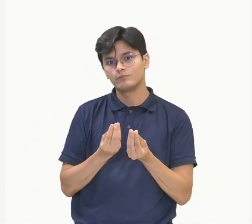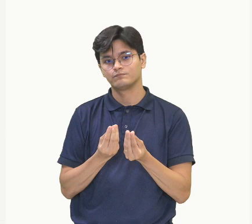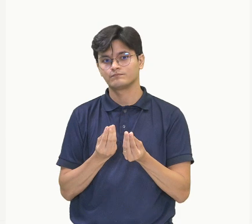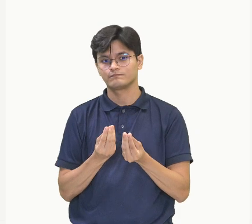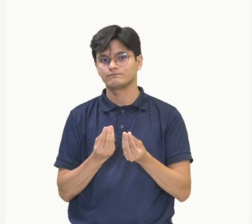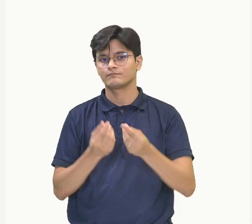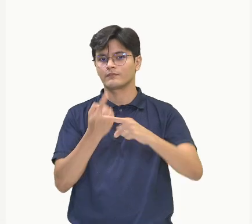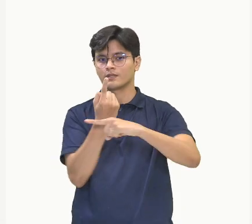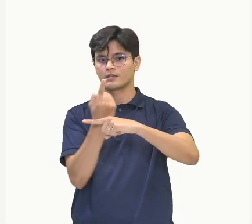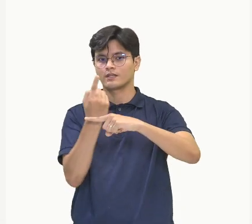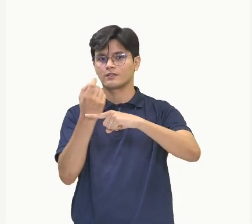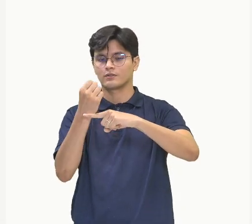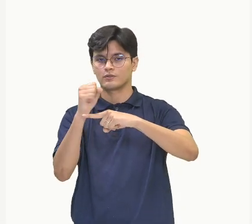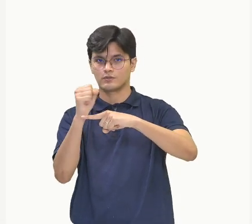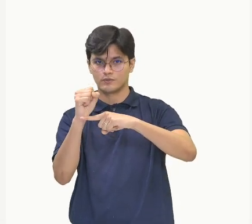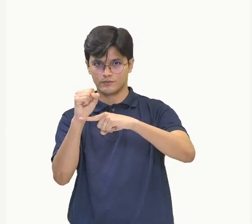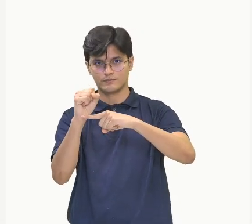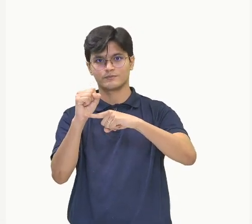ficar